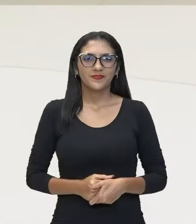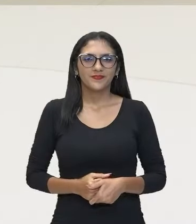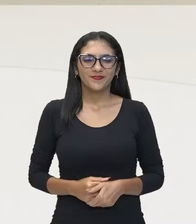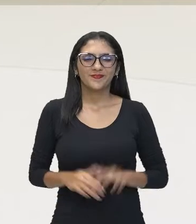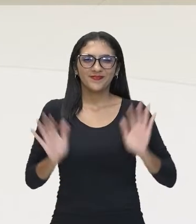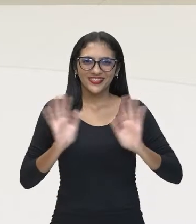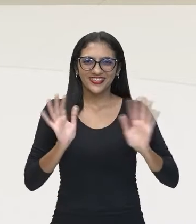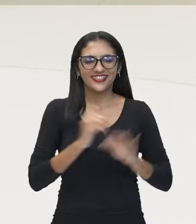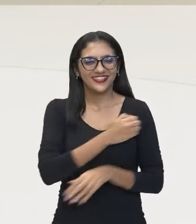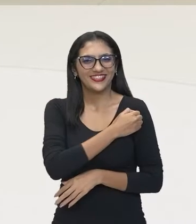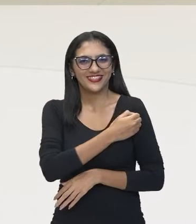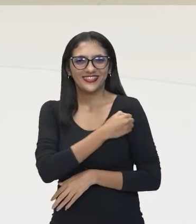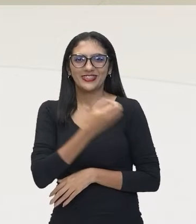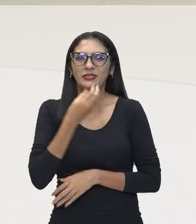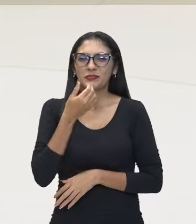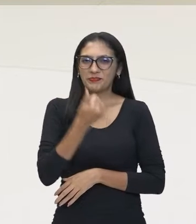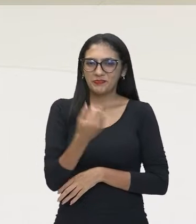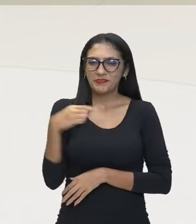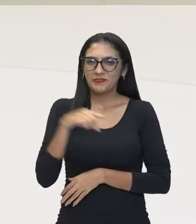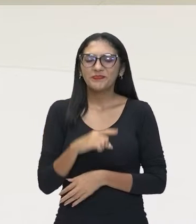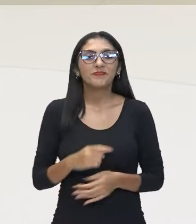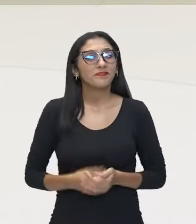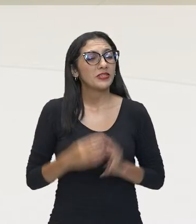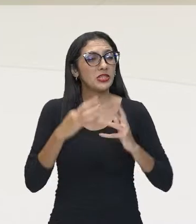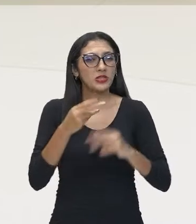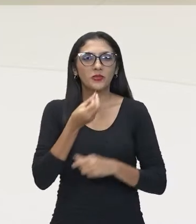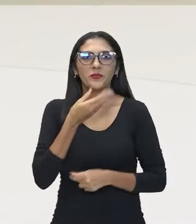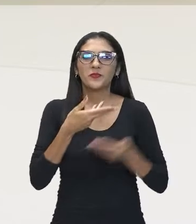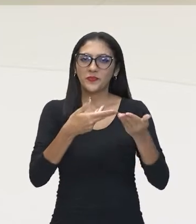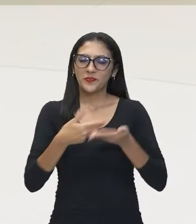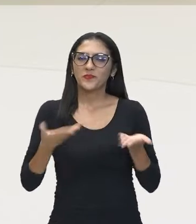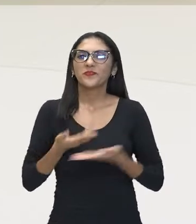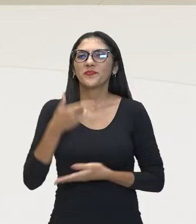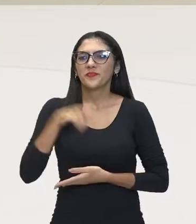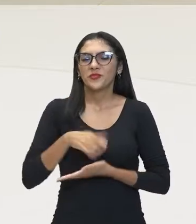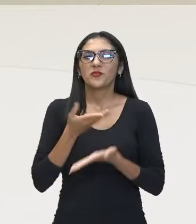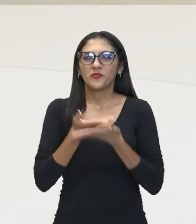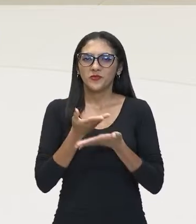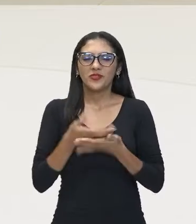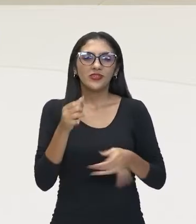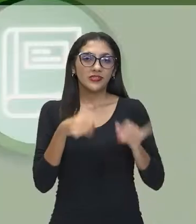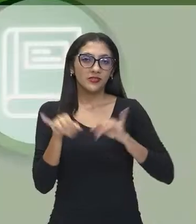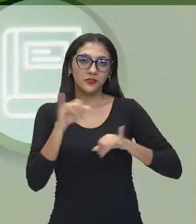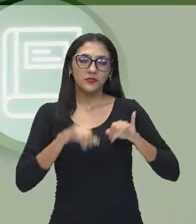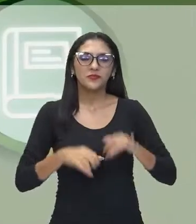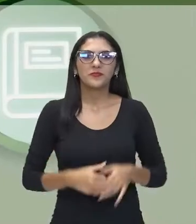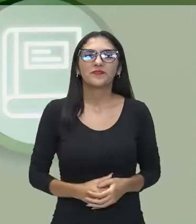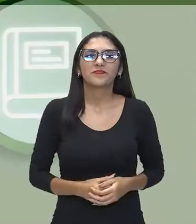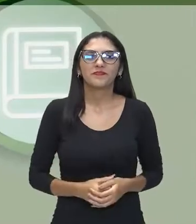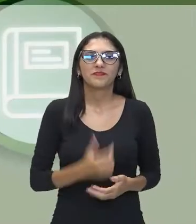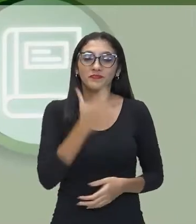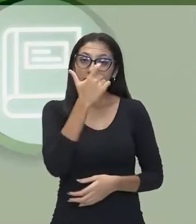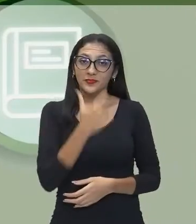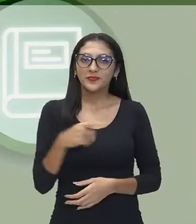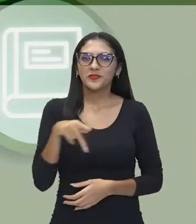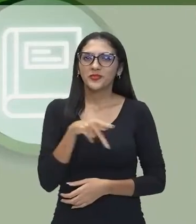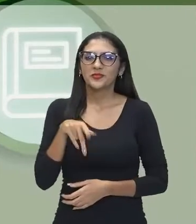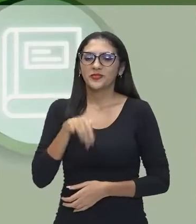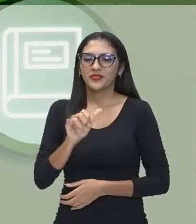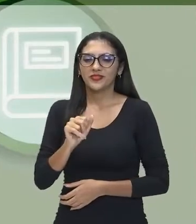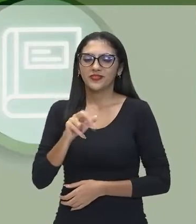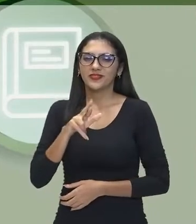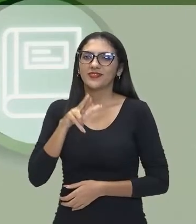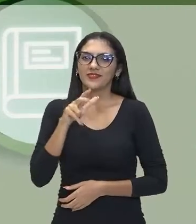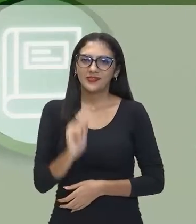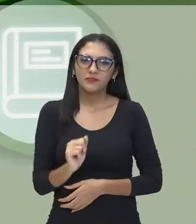Olá pessoal, tudo bem com vocês? Sejam todos bem-vindos a mais uma aula de Química. Eu sou a professora Yara Graça,